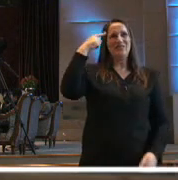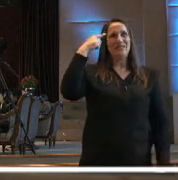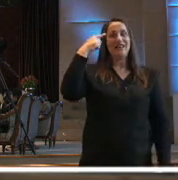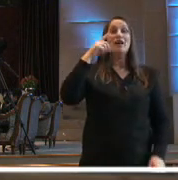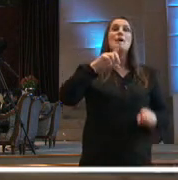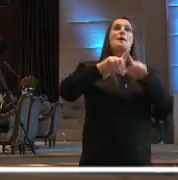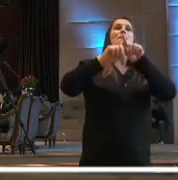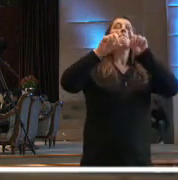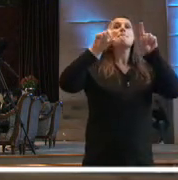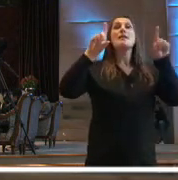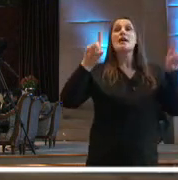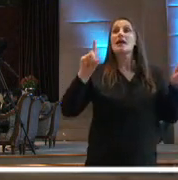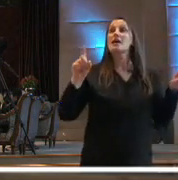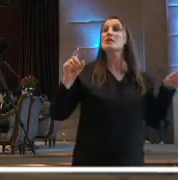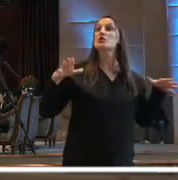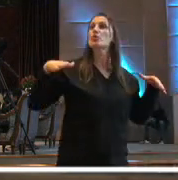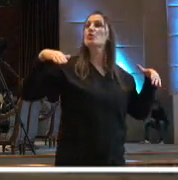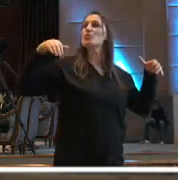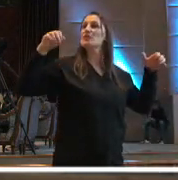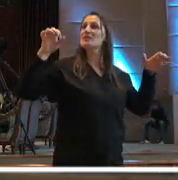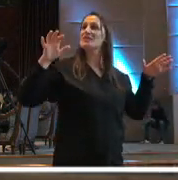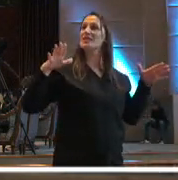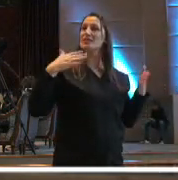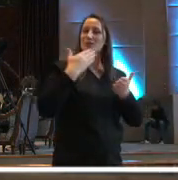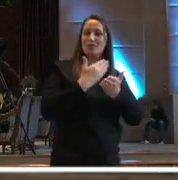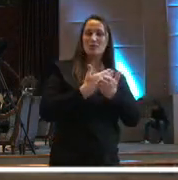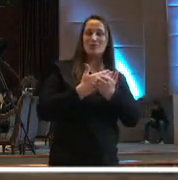Mas os anjos do Senhor começaram a trabalhar.